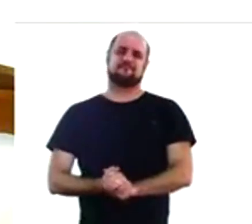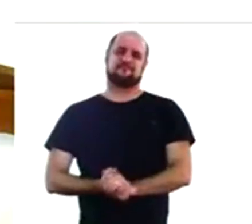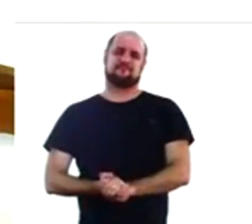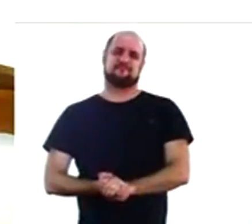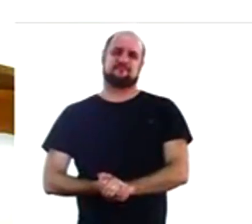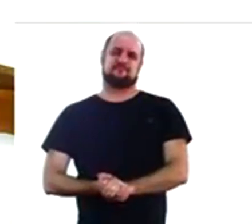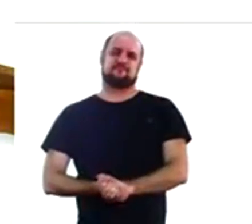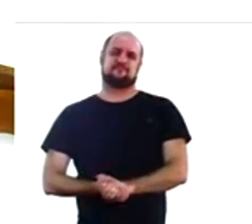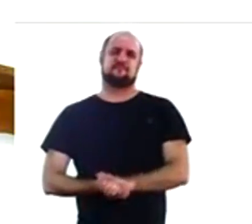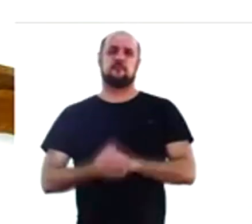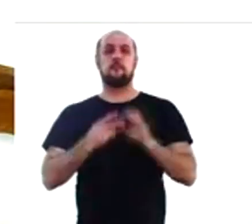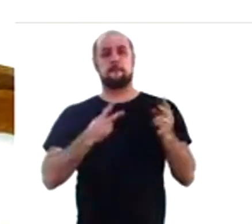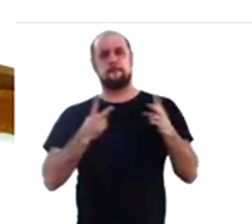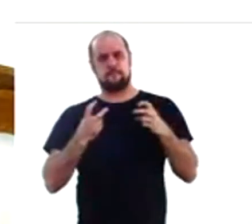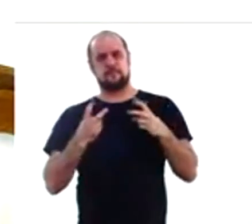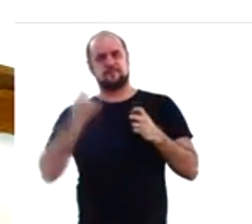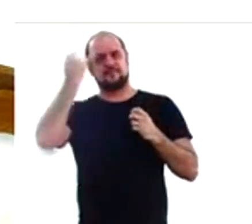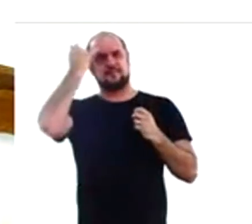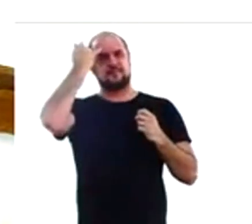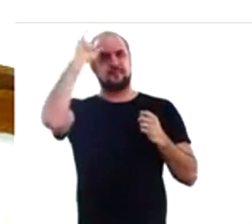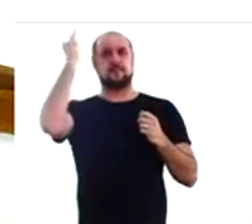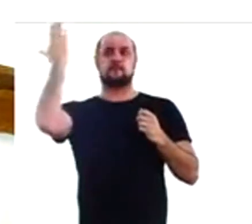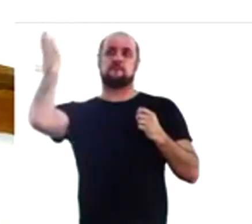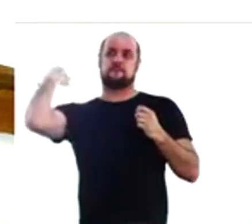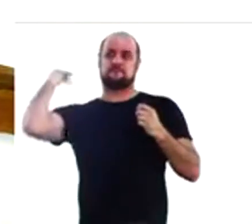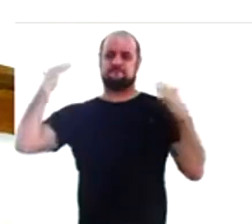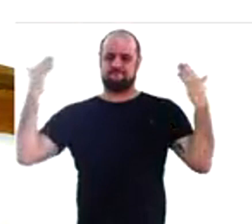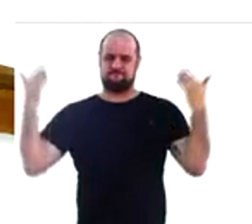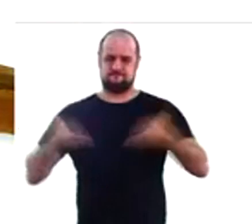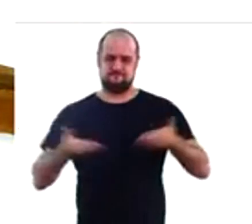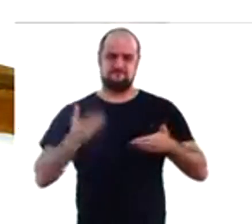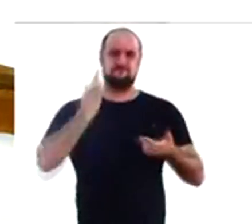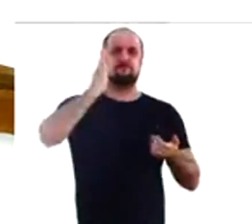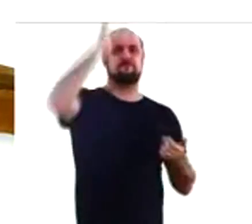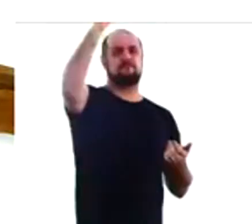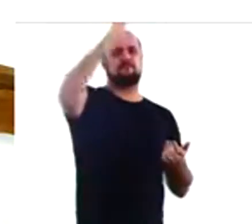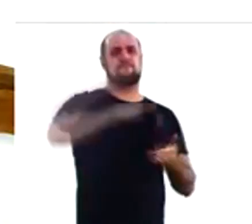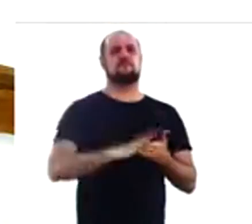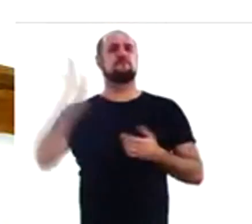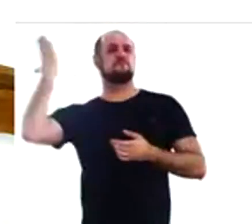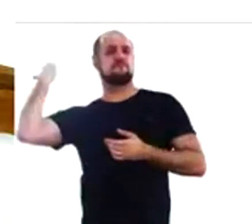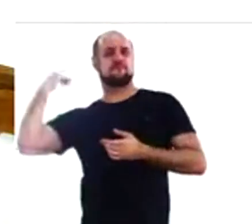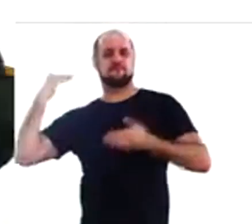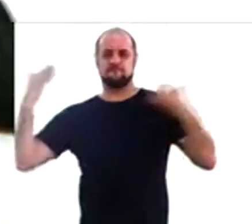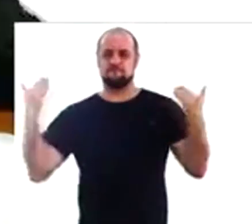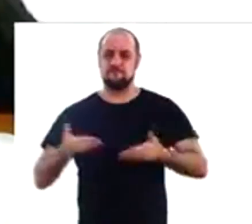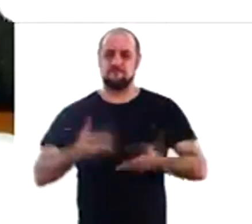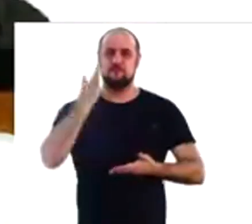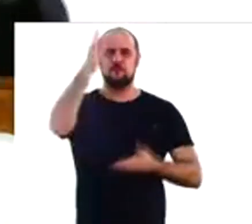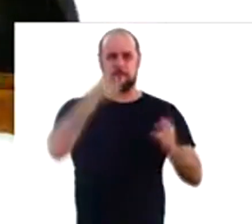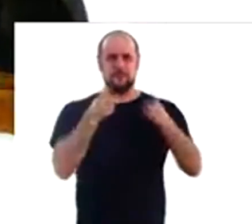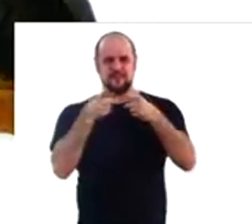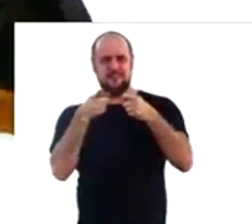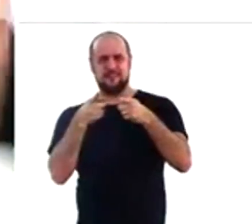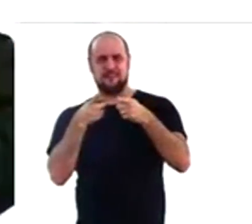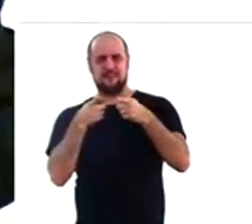Você já notou que eu estou trabalhando com o conceito de passado, presente e futuro? Passado, presente e futuro? A graça